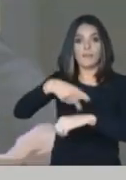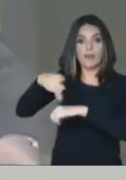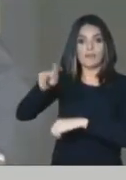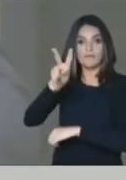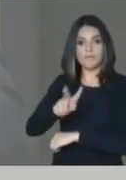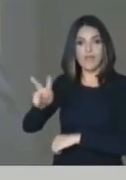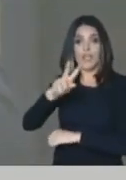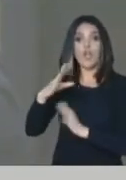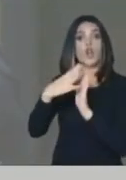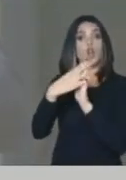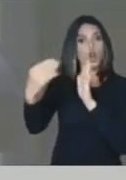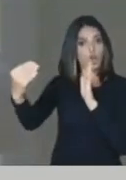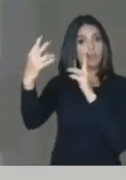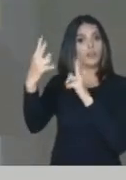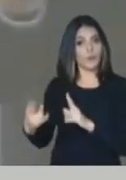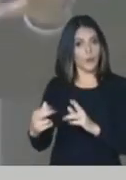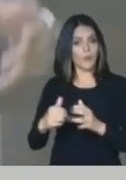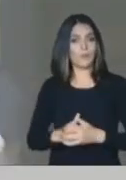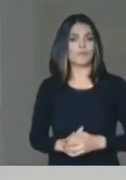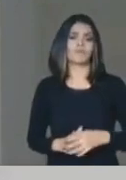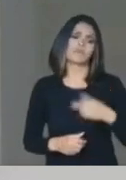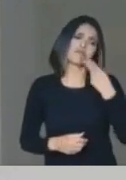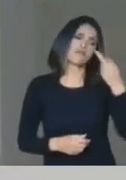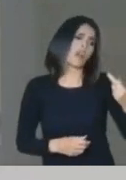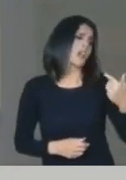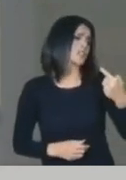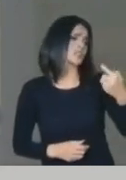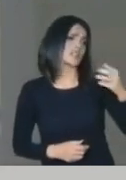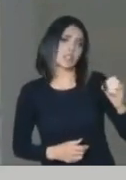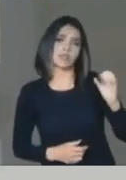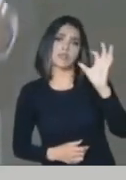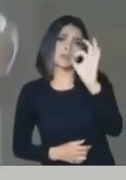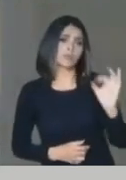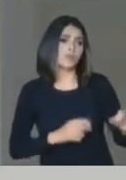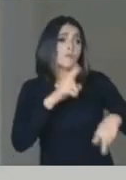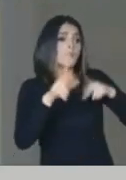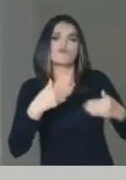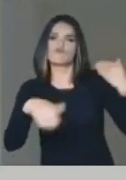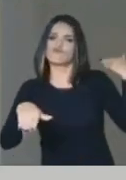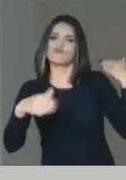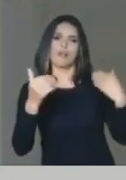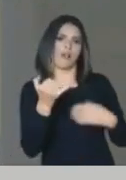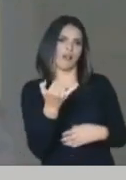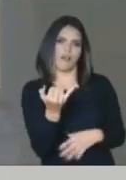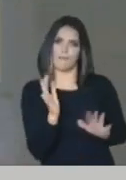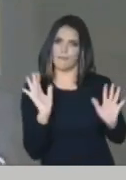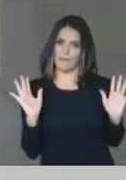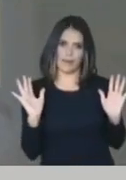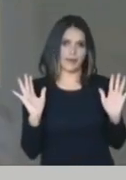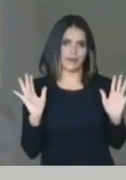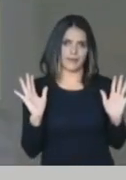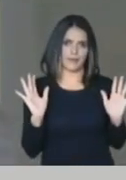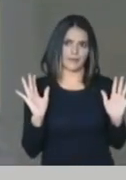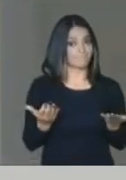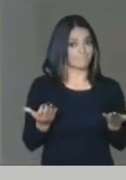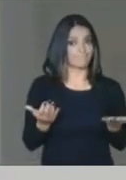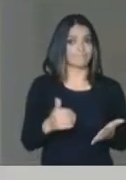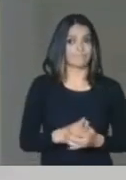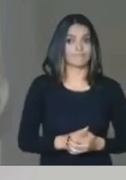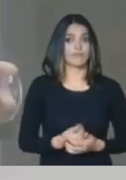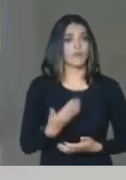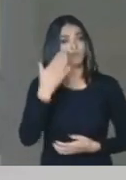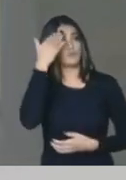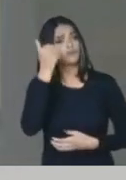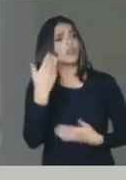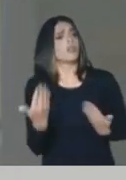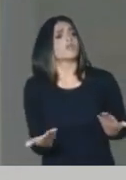Mas eles falam tanto que existe 70% da população que é contra o armamento da população civil. Eu não sei